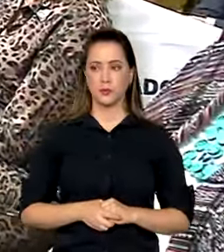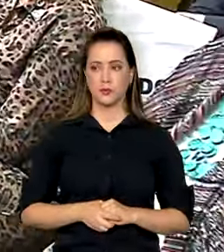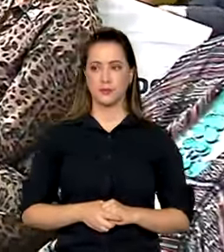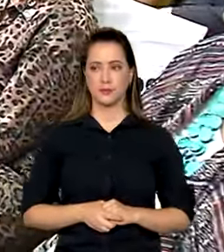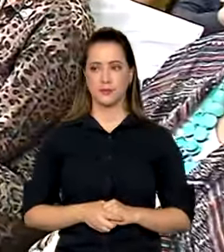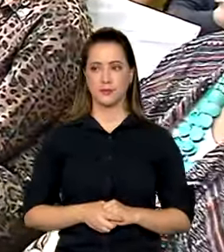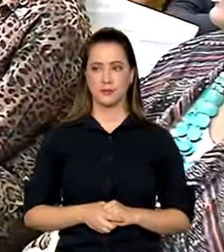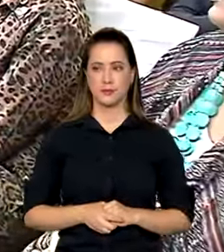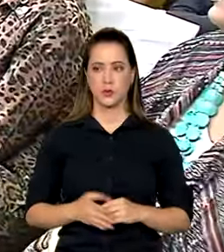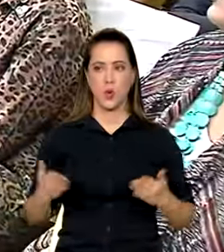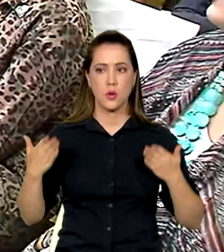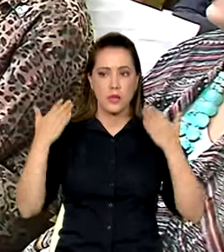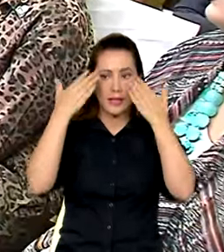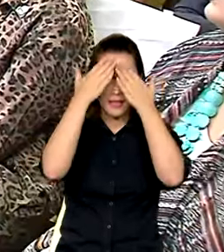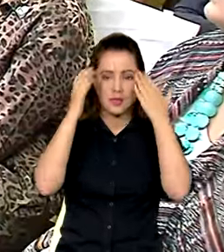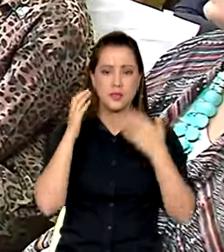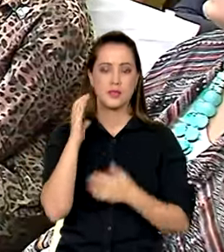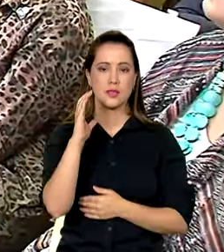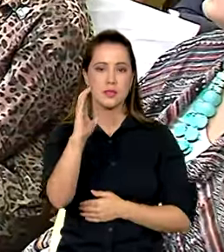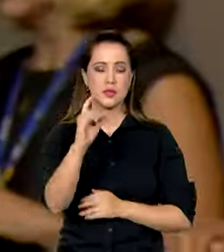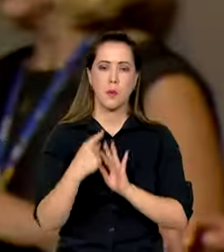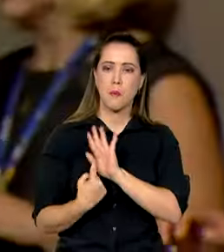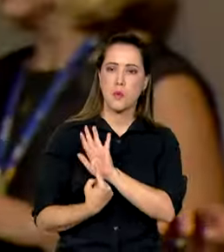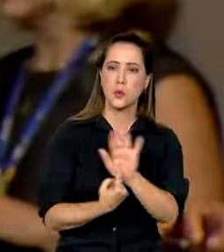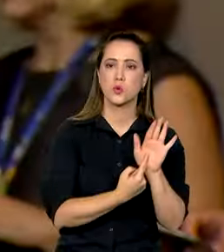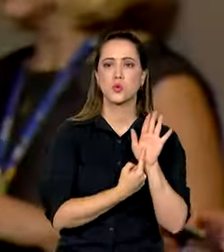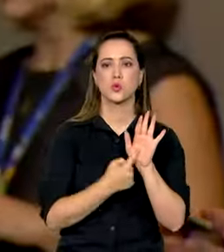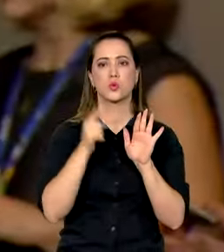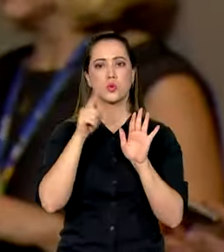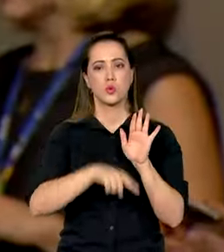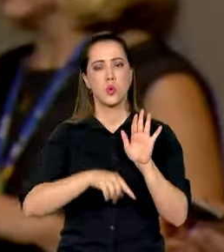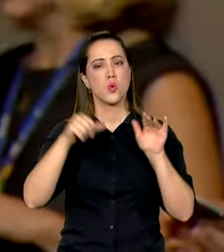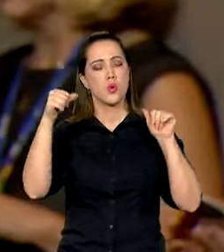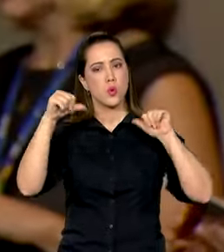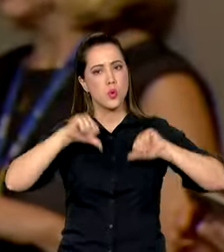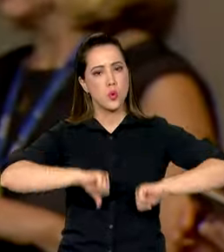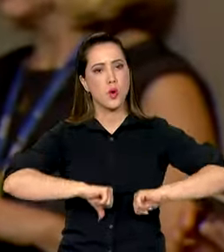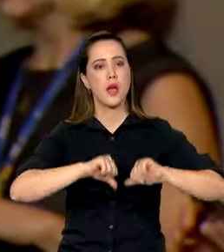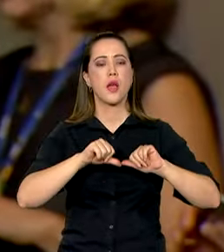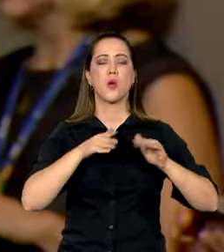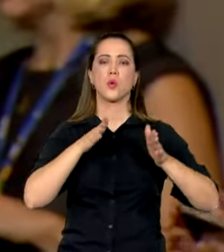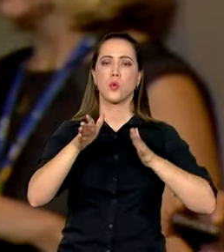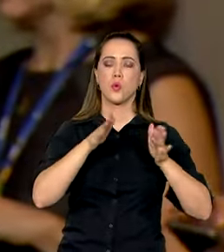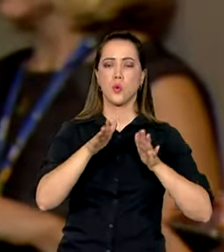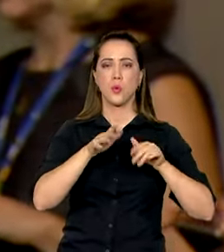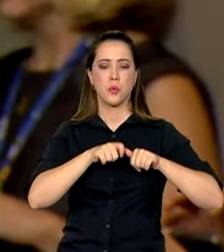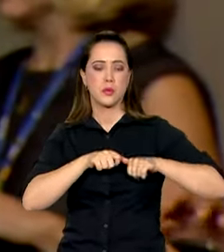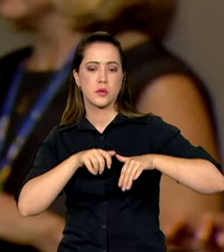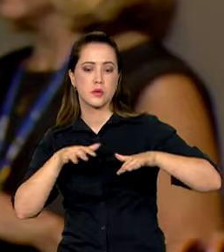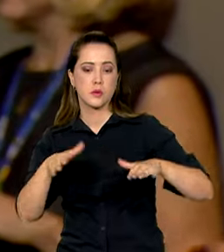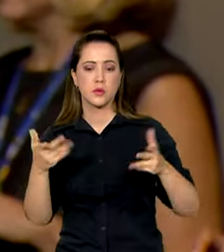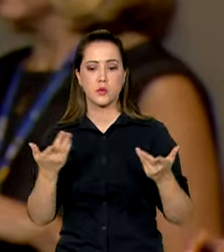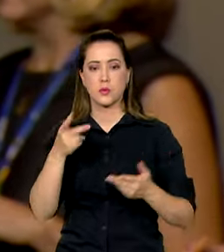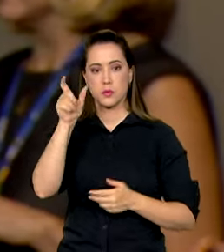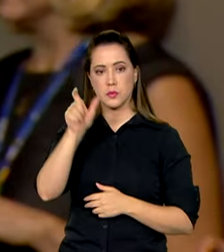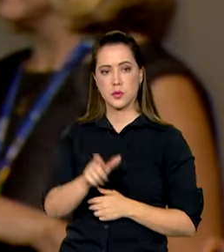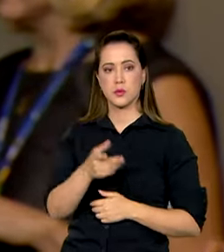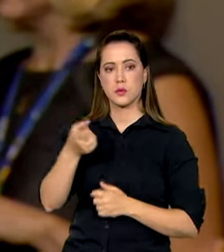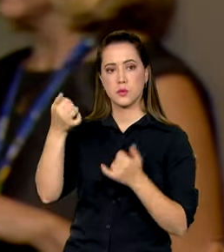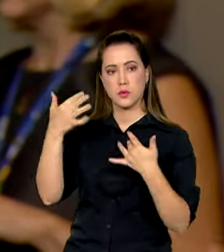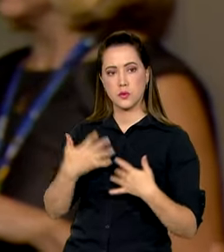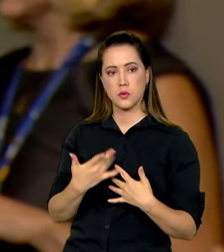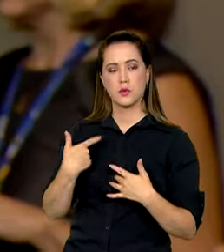O negacionismo científico revelou sua face mais cruel na pandemia, como aqui a ministra Nízia acaba de dizer. Foi uma